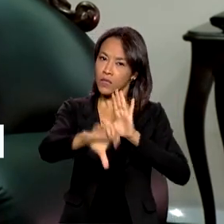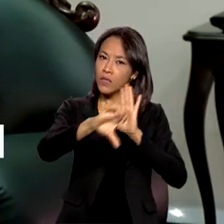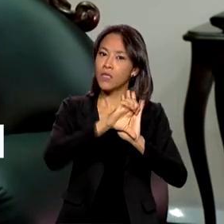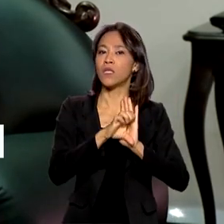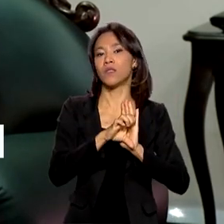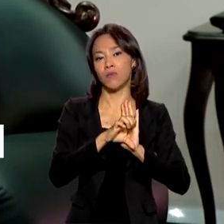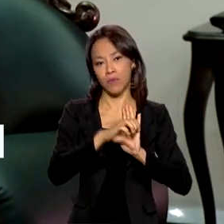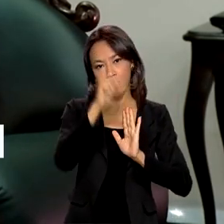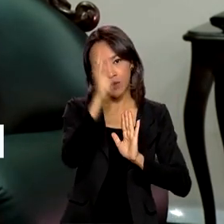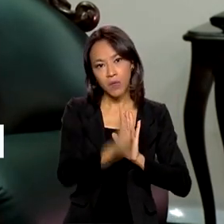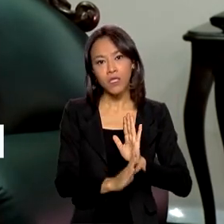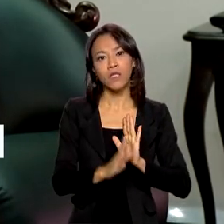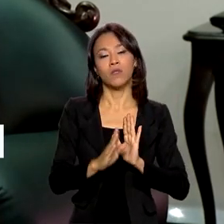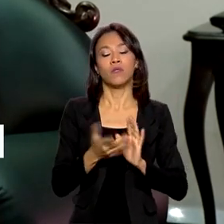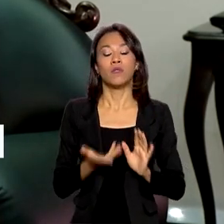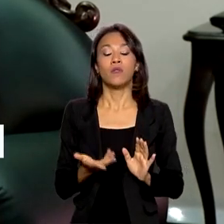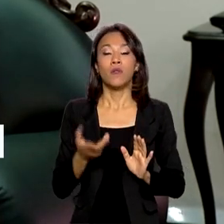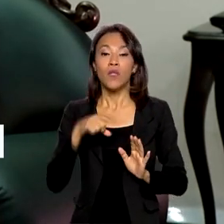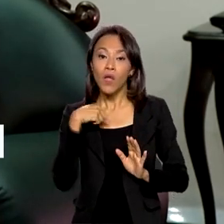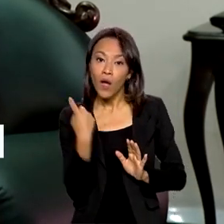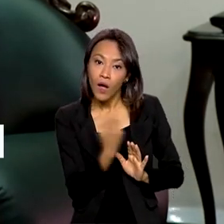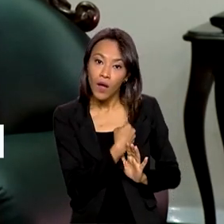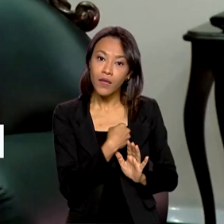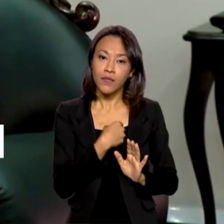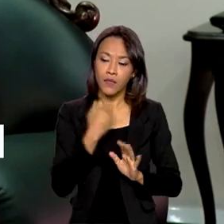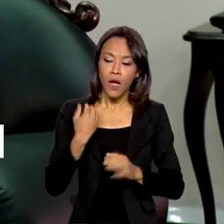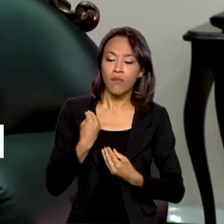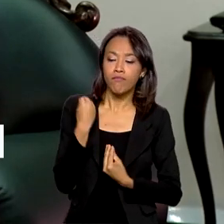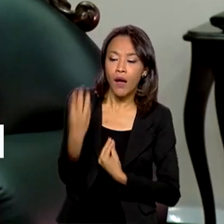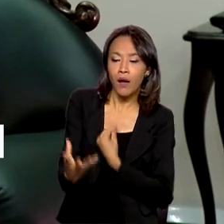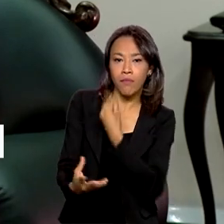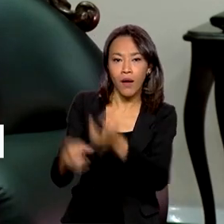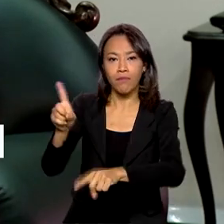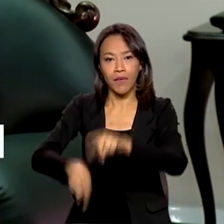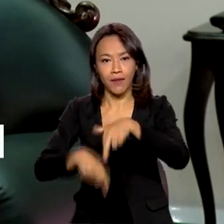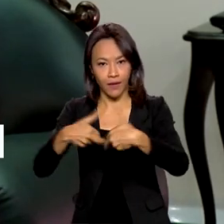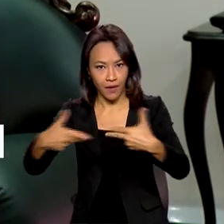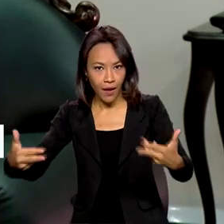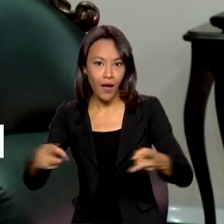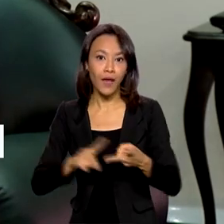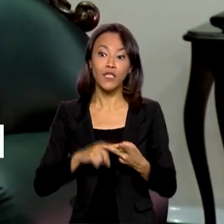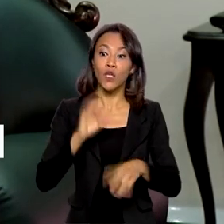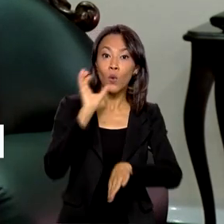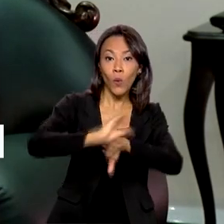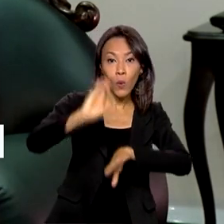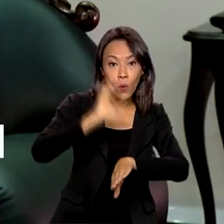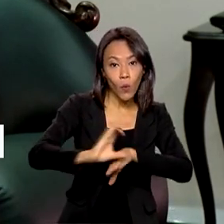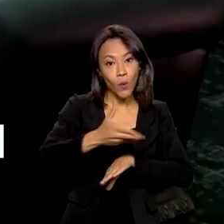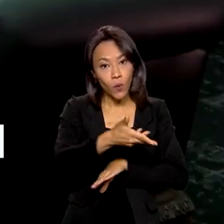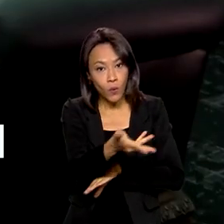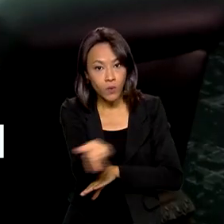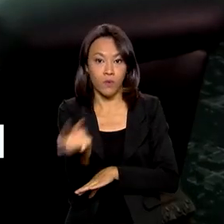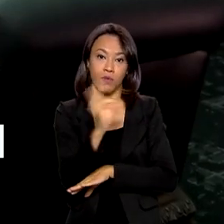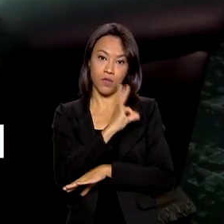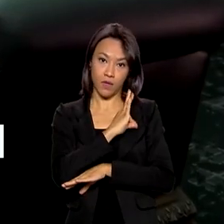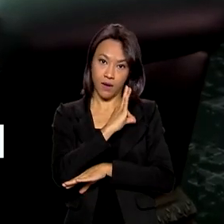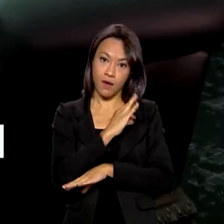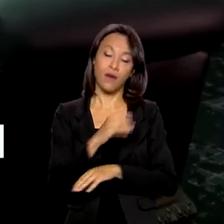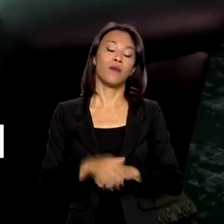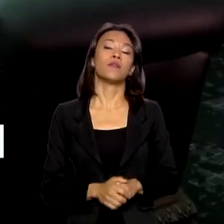a gente procurou ajudar na aquisição de equipamentos na realização de cursos para os policiais